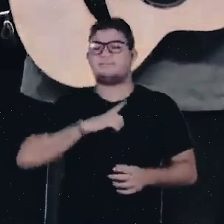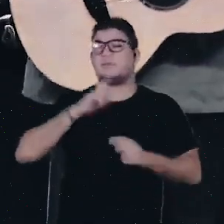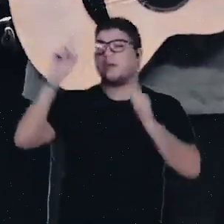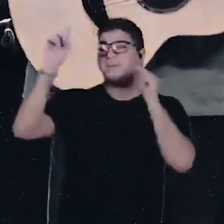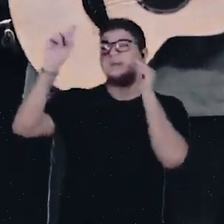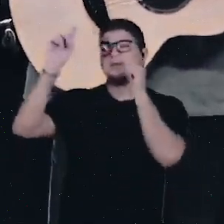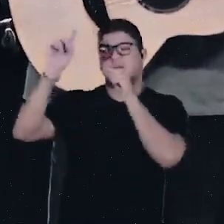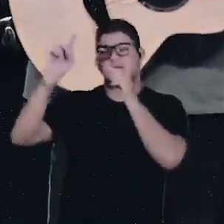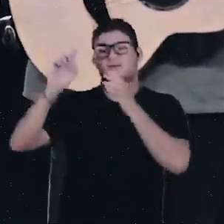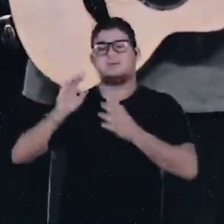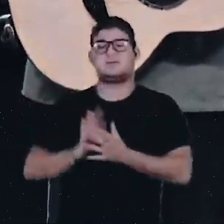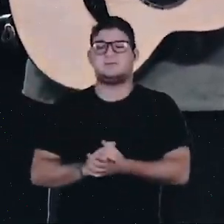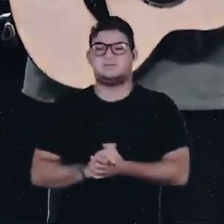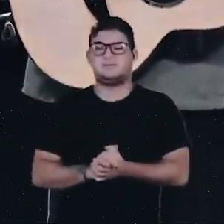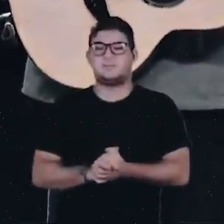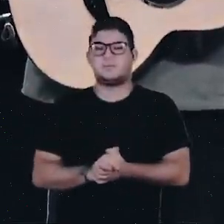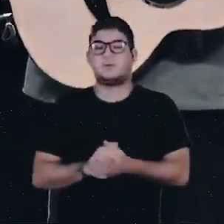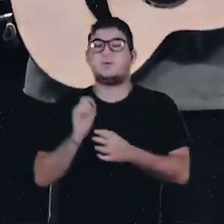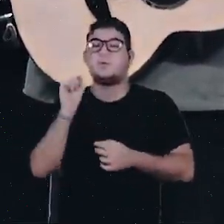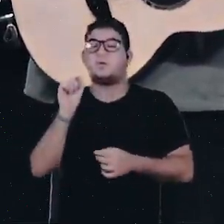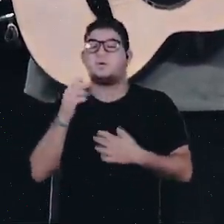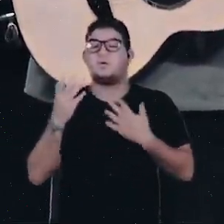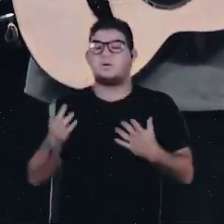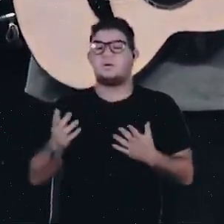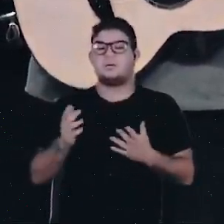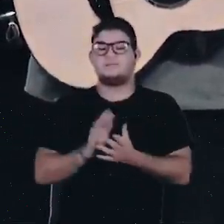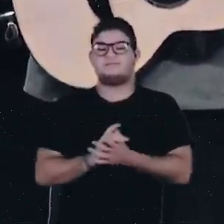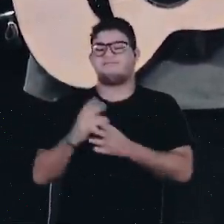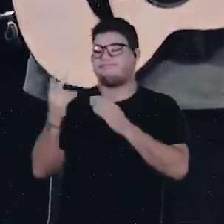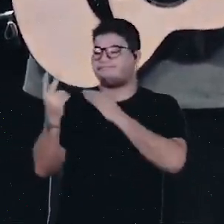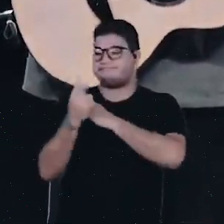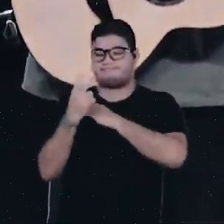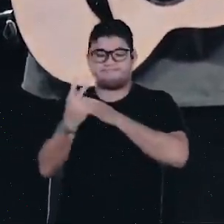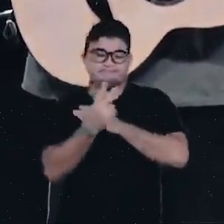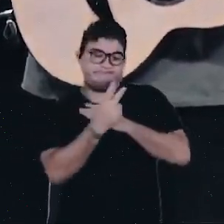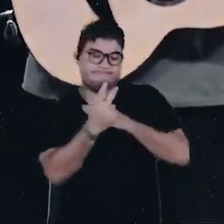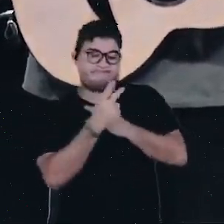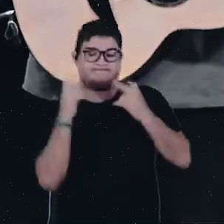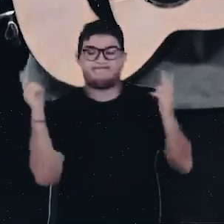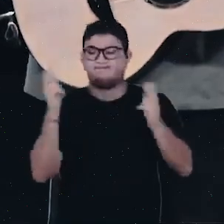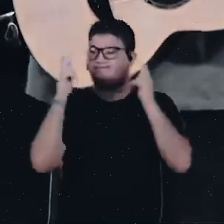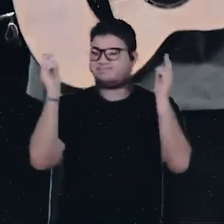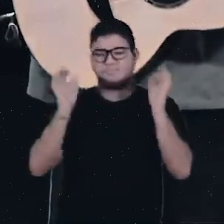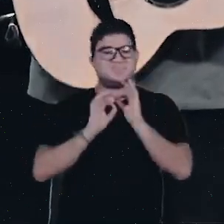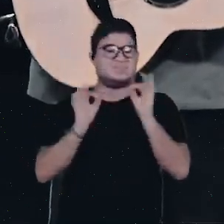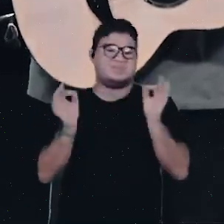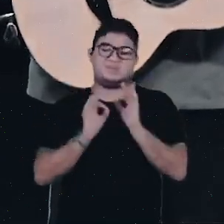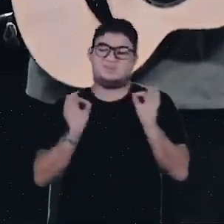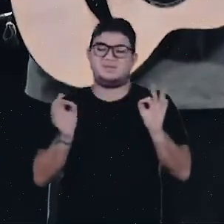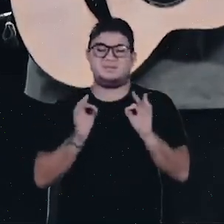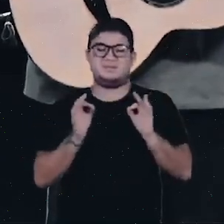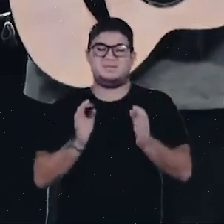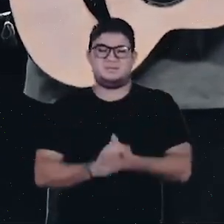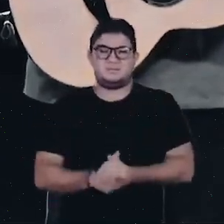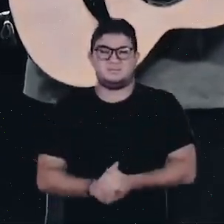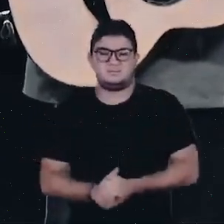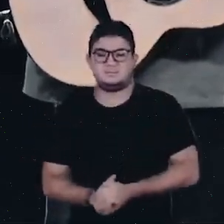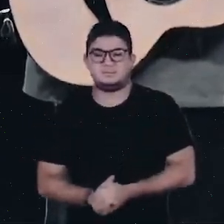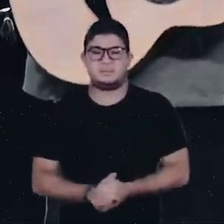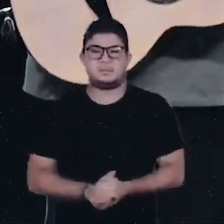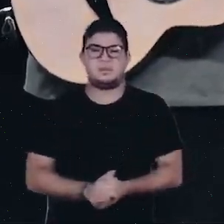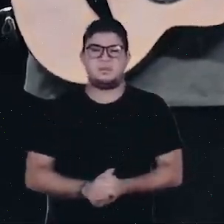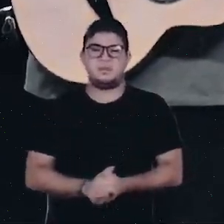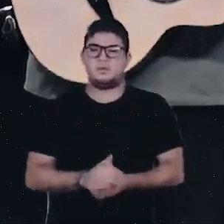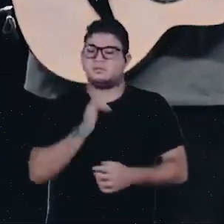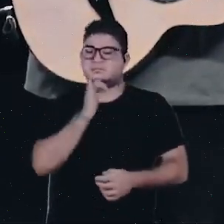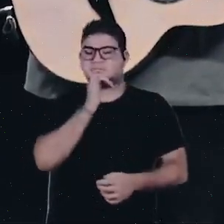Deus. E aí, sabe o que acontece? A pessoa não se cuida, não se valoriza, não investe em si mesma. Isso é impossível